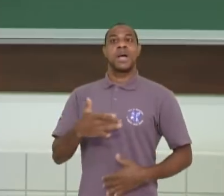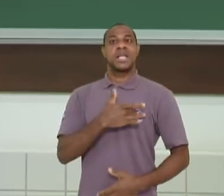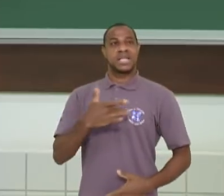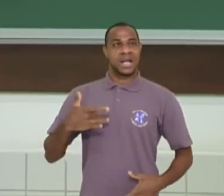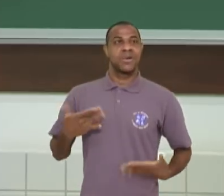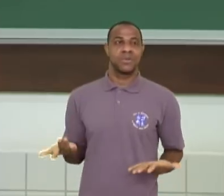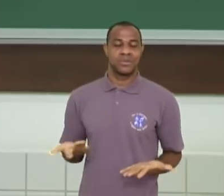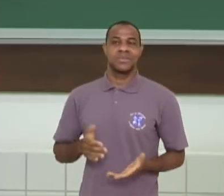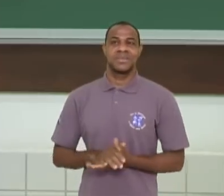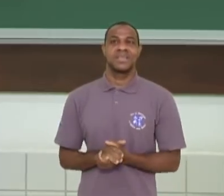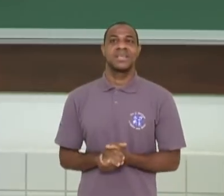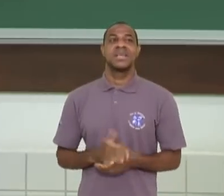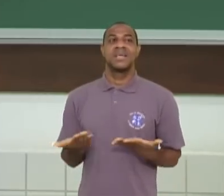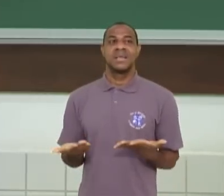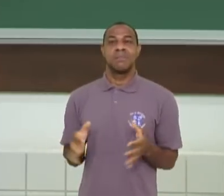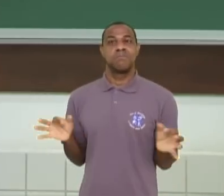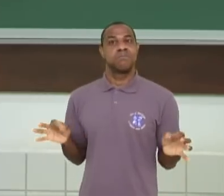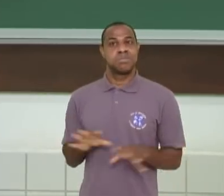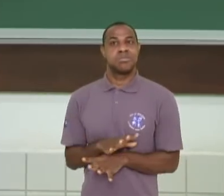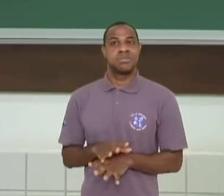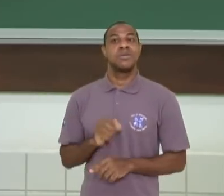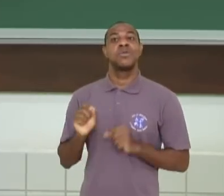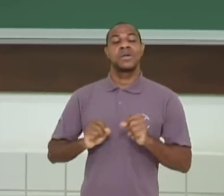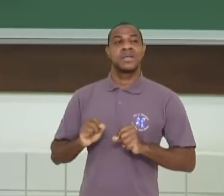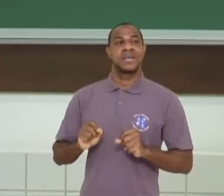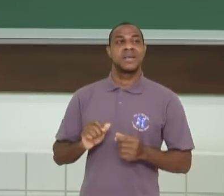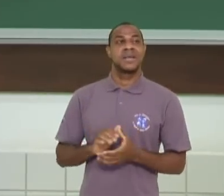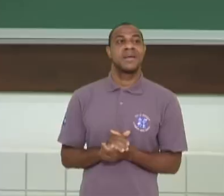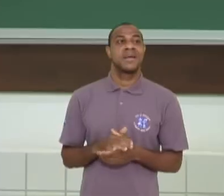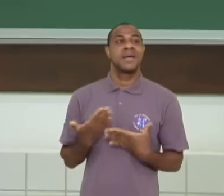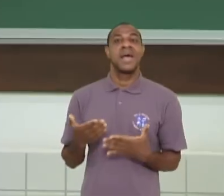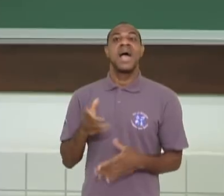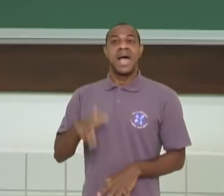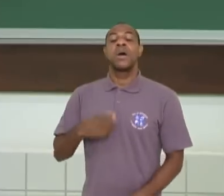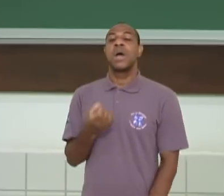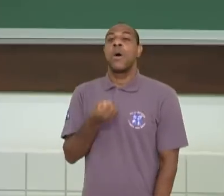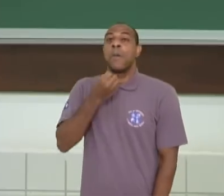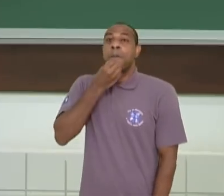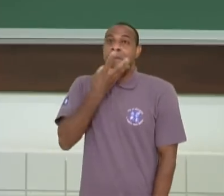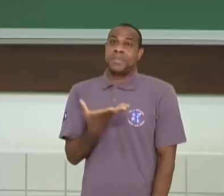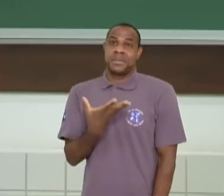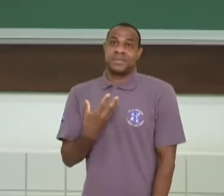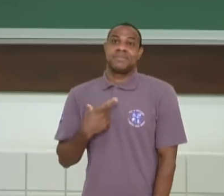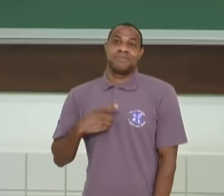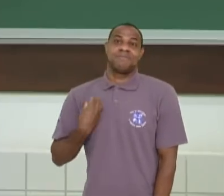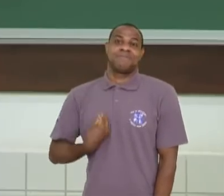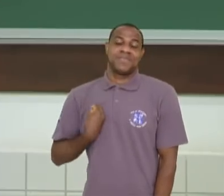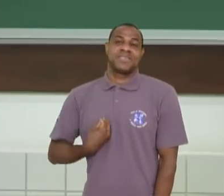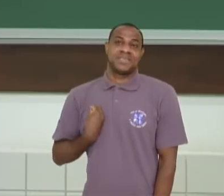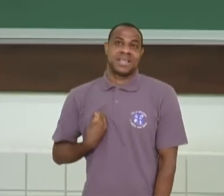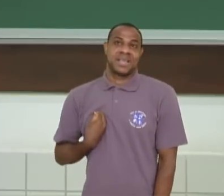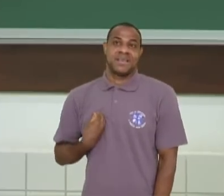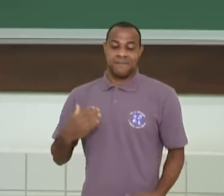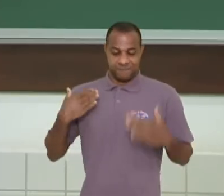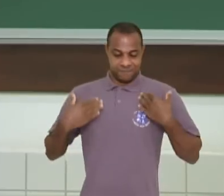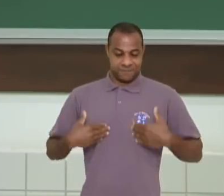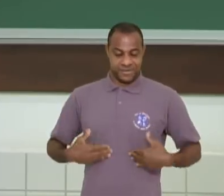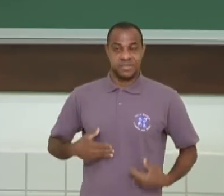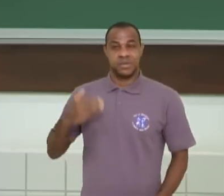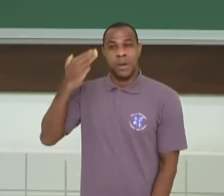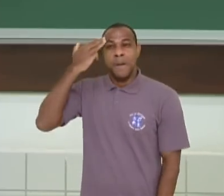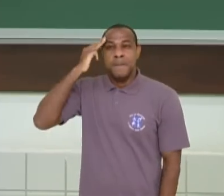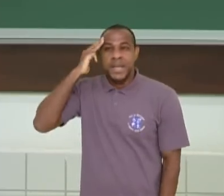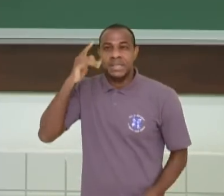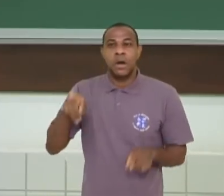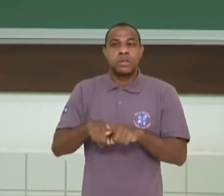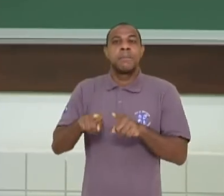a definição total de saúde ali, né? Que é um bem-estar físico, mental e social, né? Então tudo isso daí